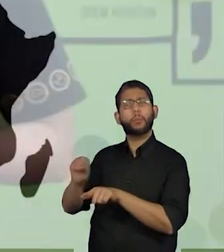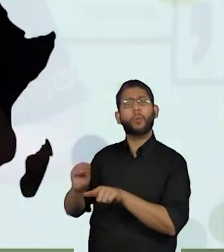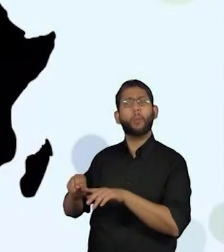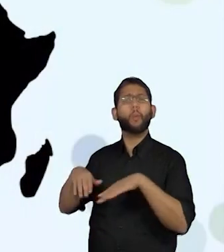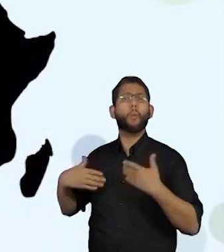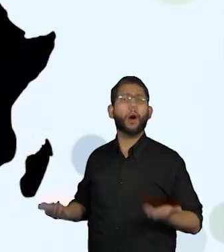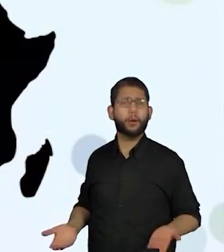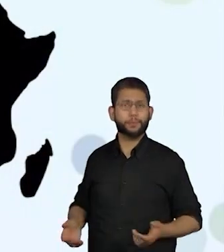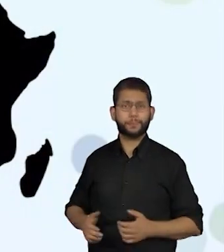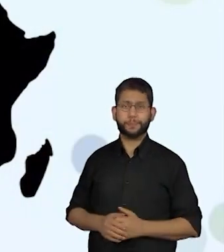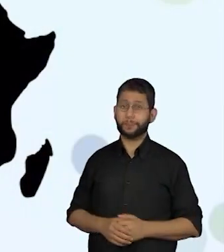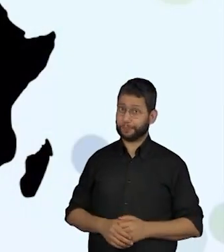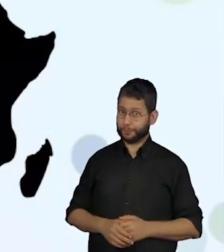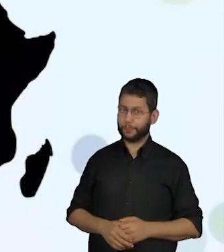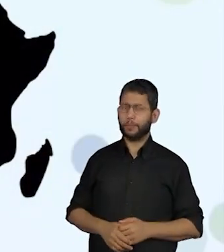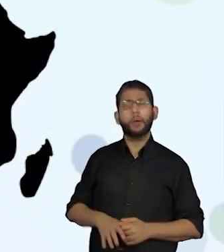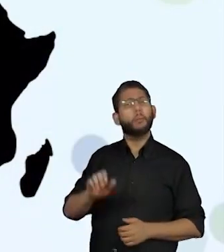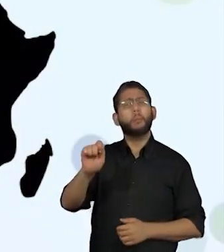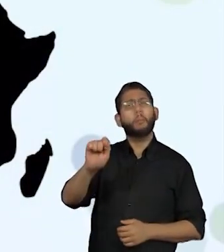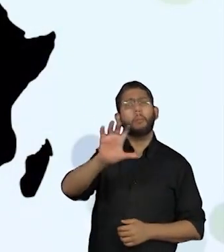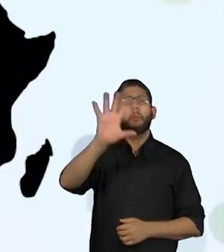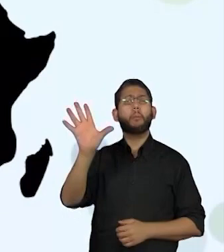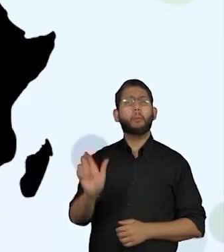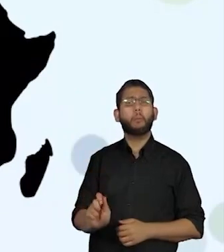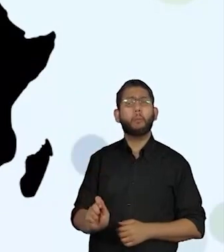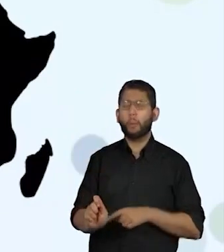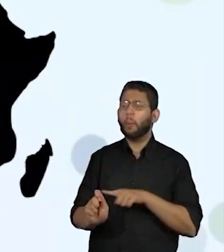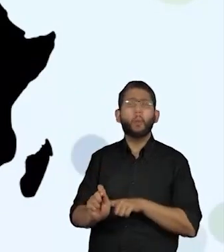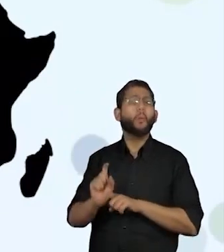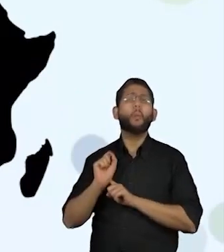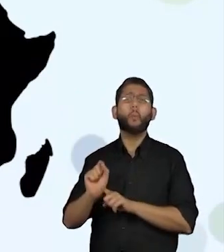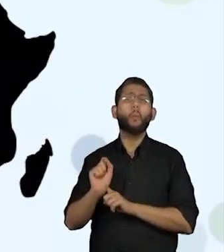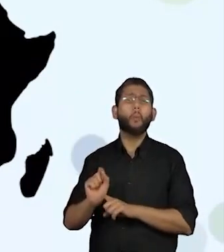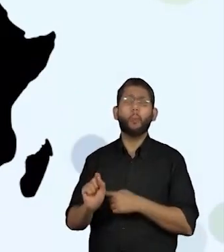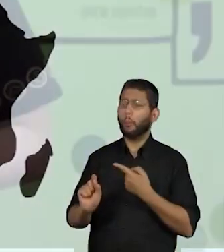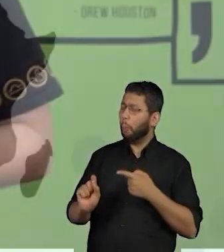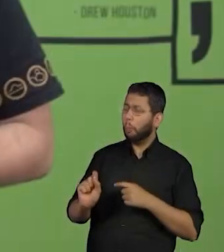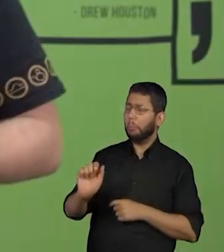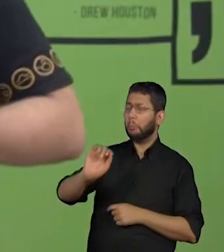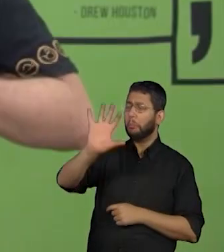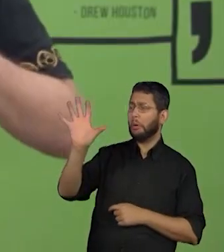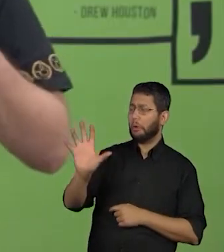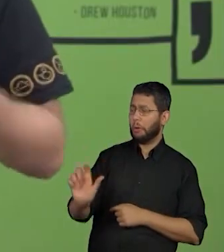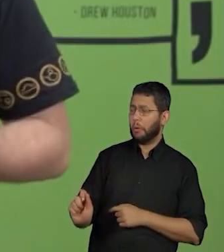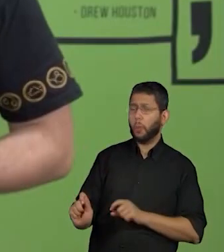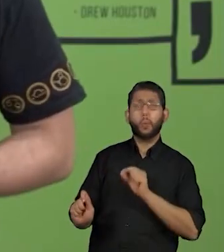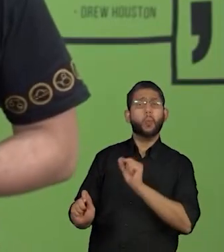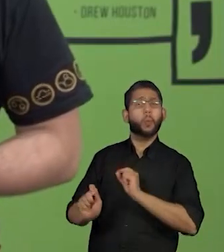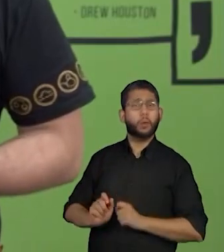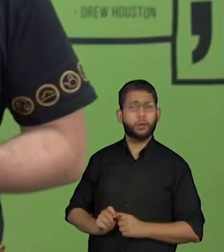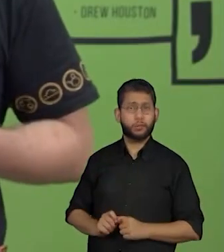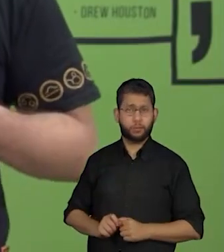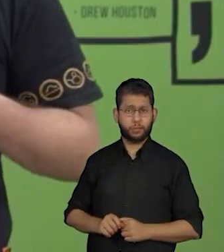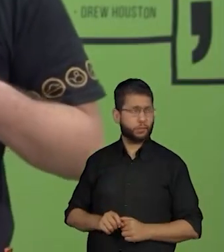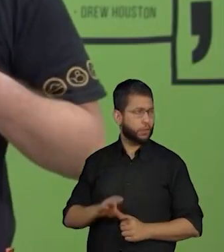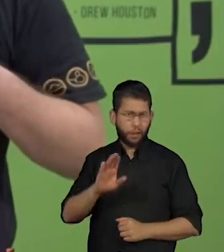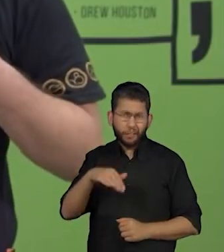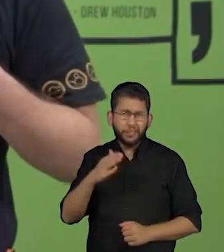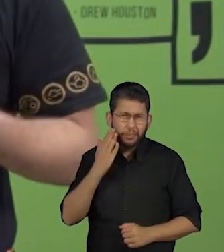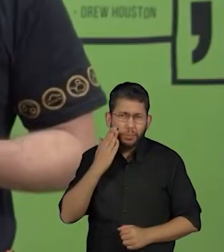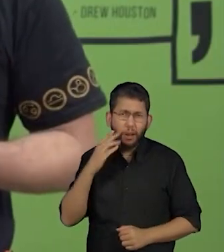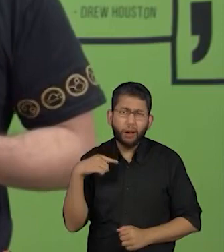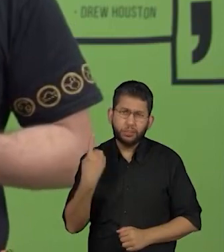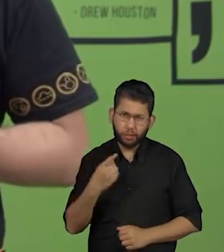pensassem um pouco o que significa a África para você, né? O que já te falaram sobre a África? Como